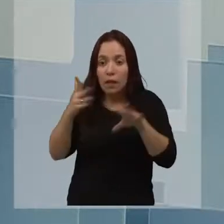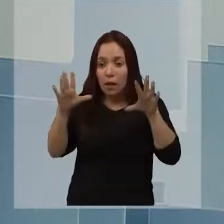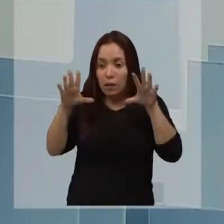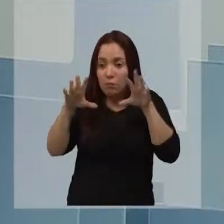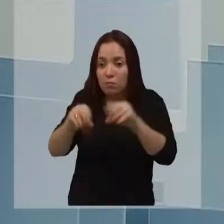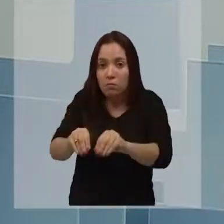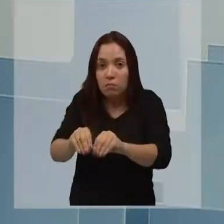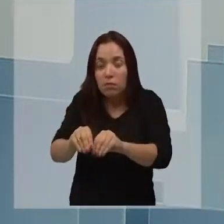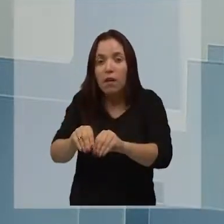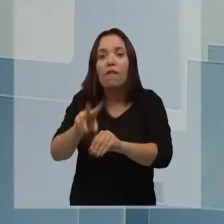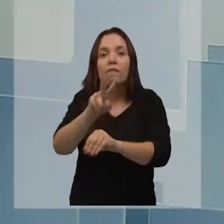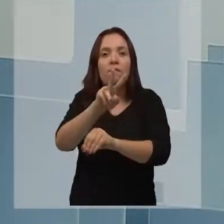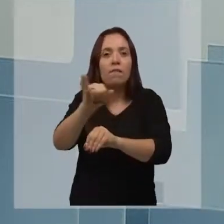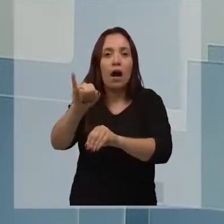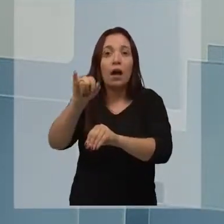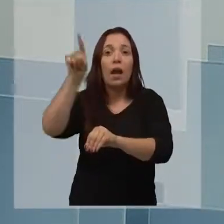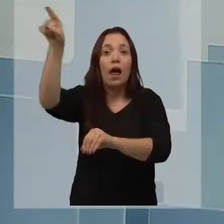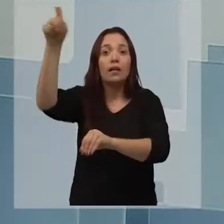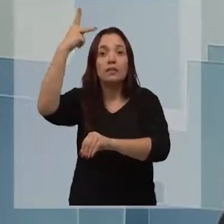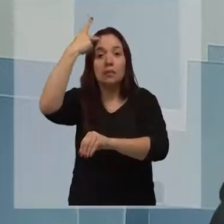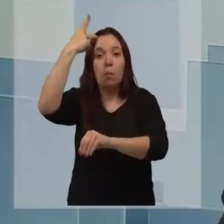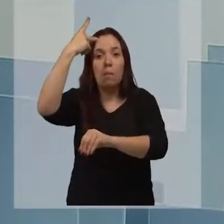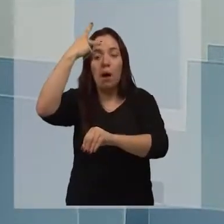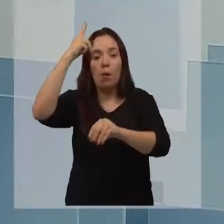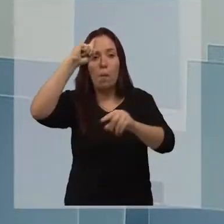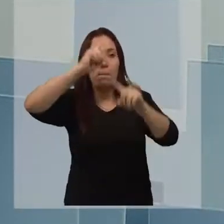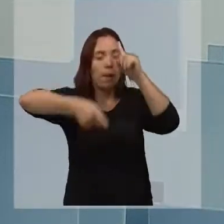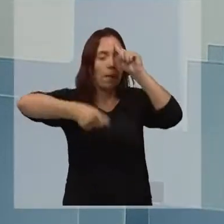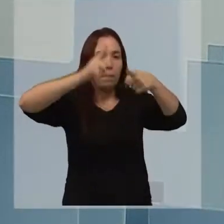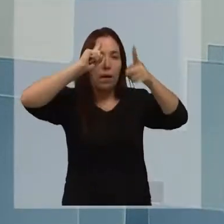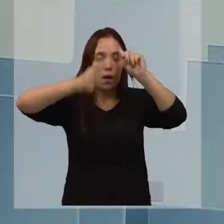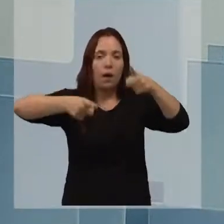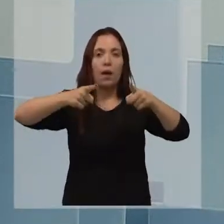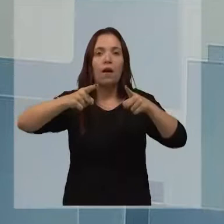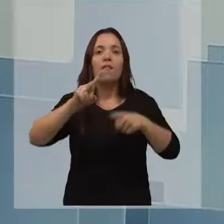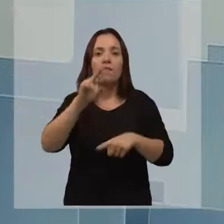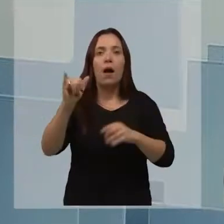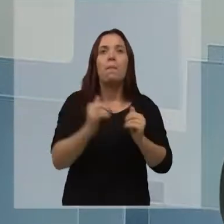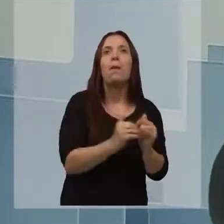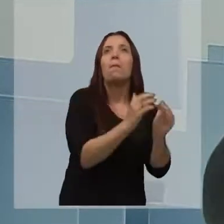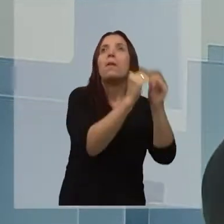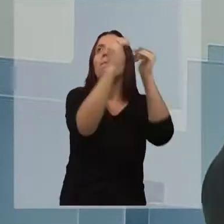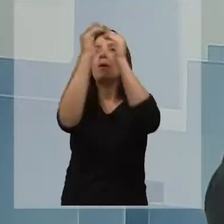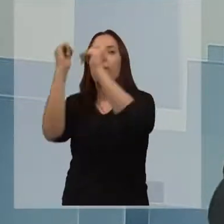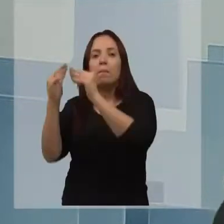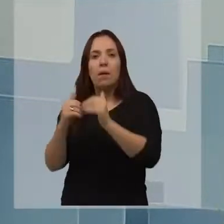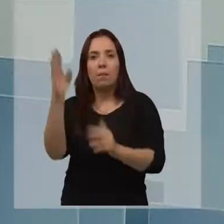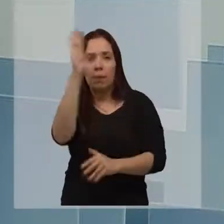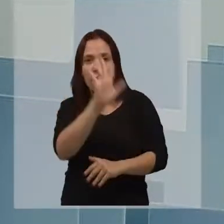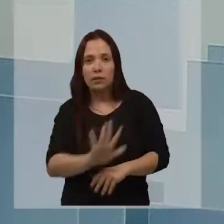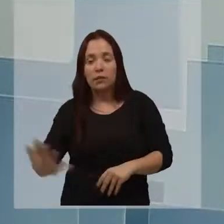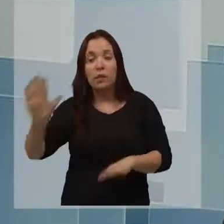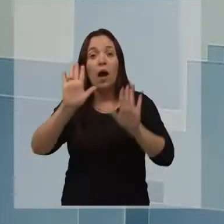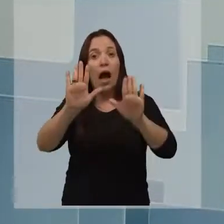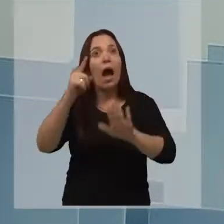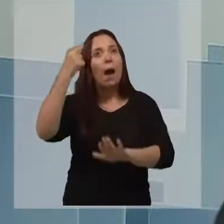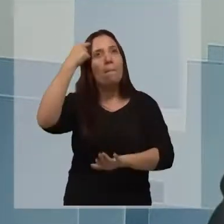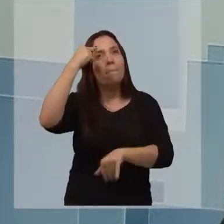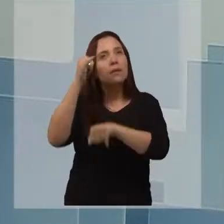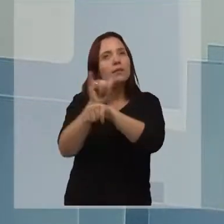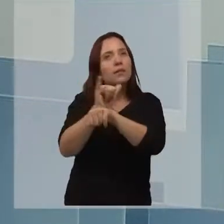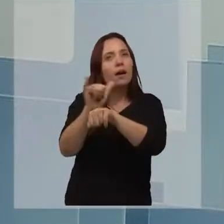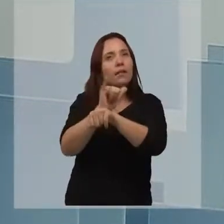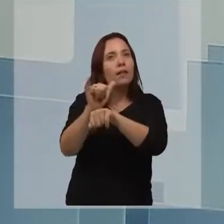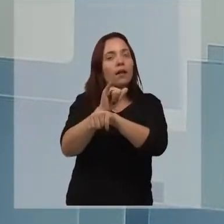nacional coordenada lá de São Paulo. Ele só poderia fazer a mudança depois de houver a mudança lá em São Paulo. E por isso o governador Camilo Santana e o juiz Moro